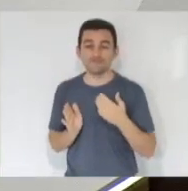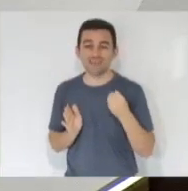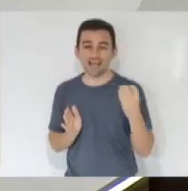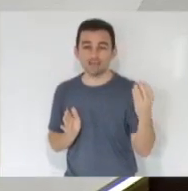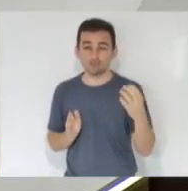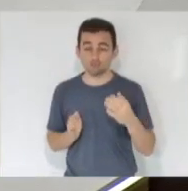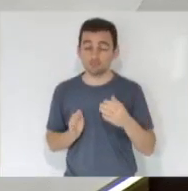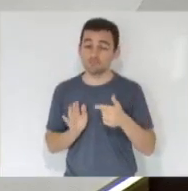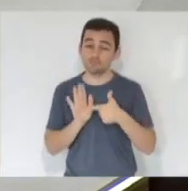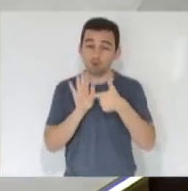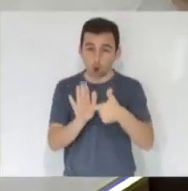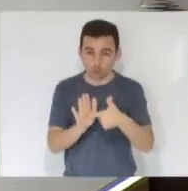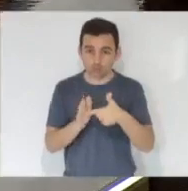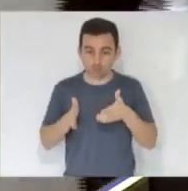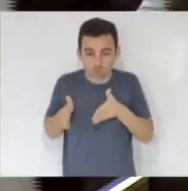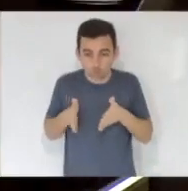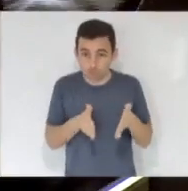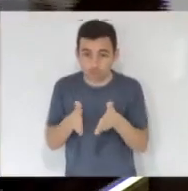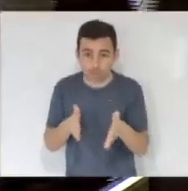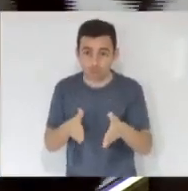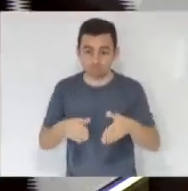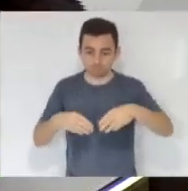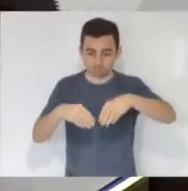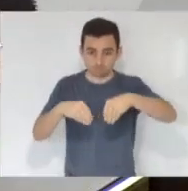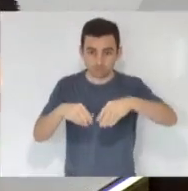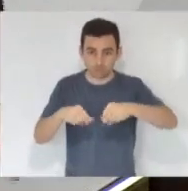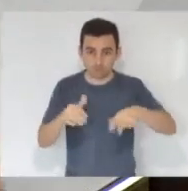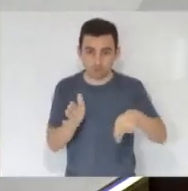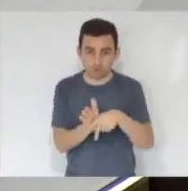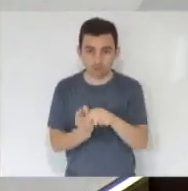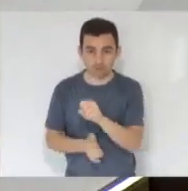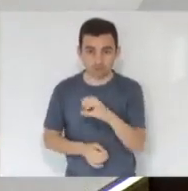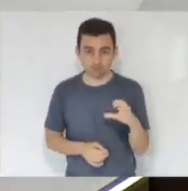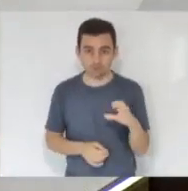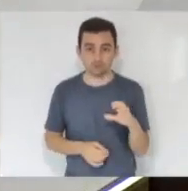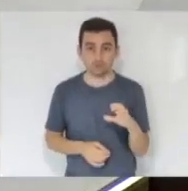roteiro terrestre catarinense